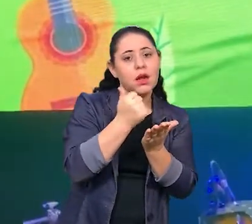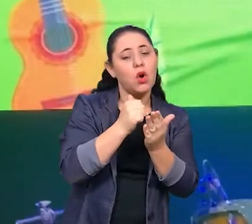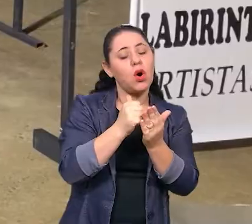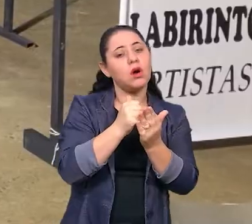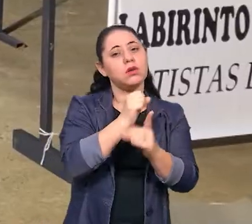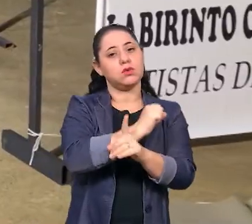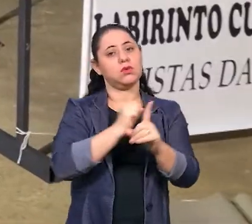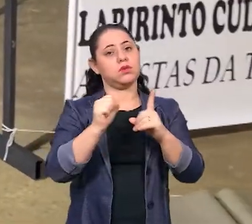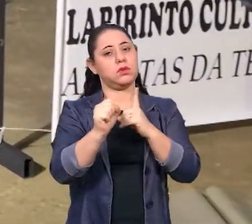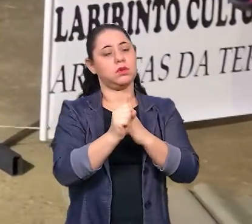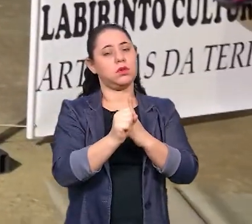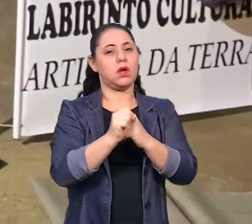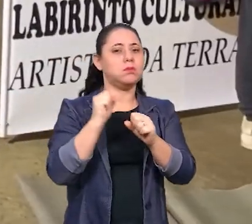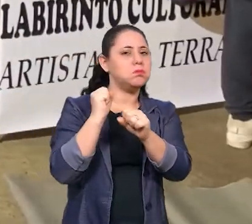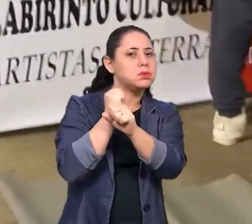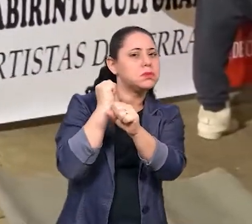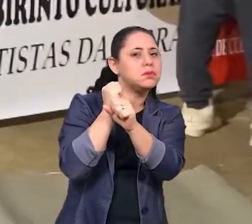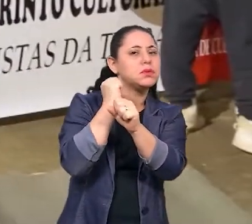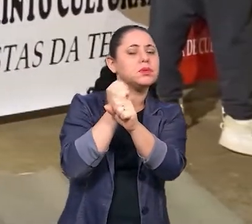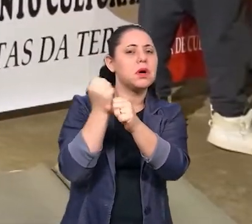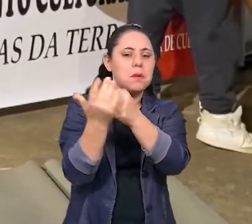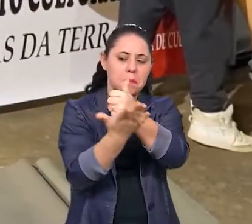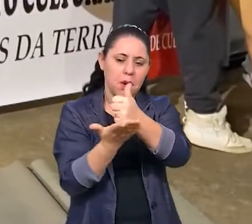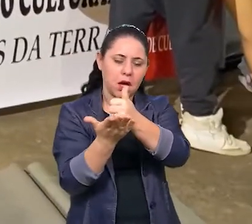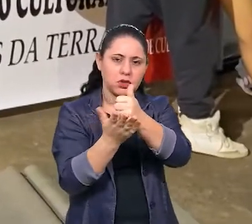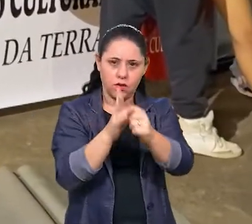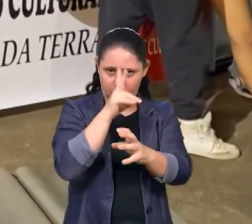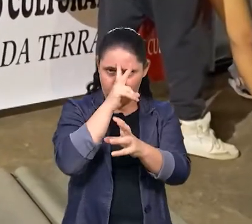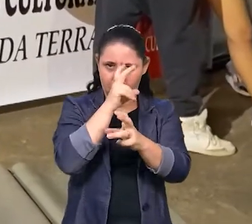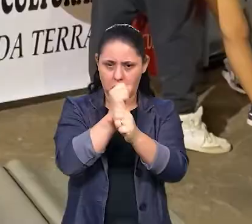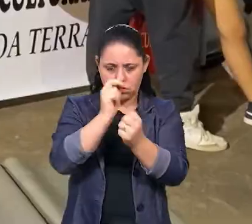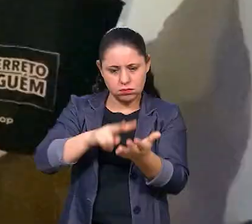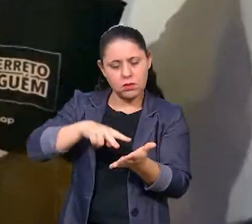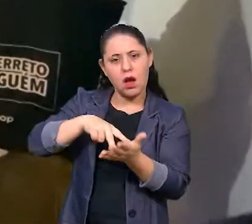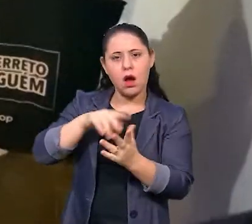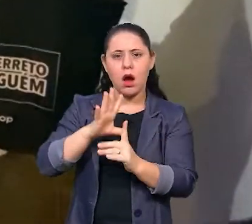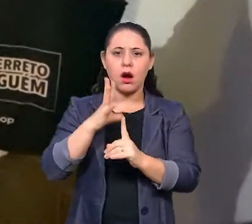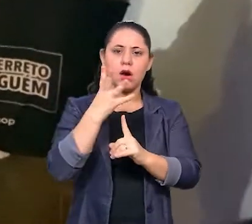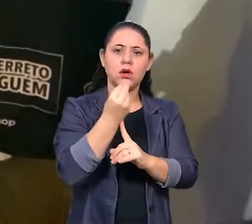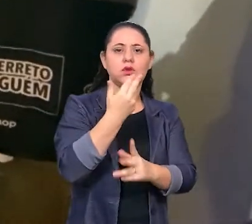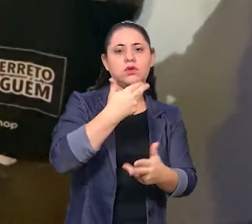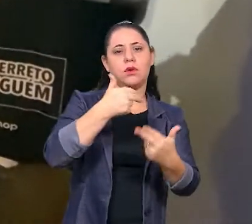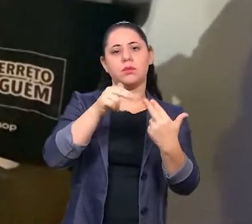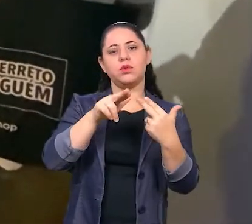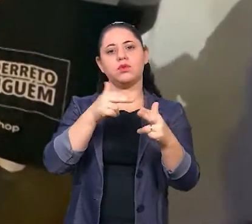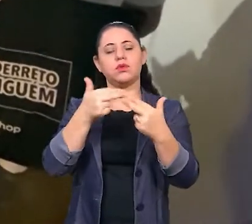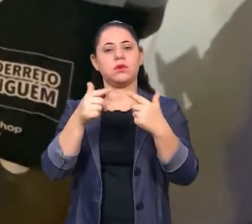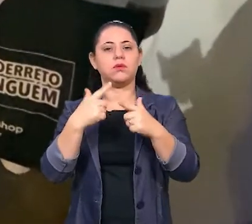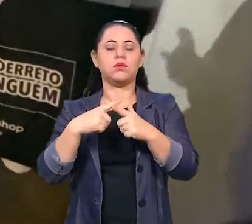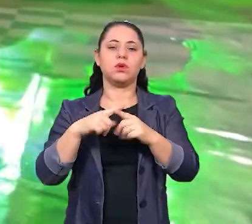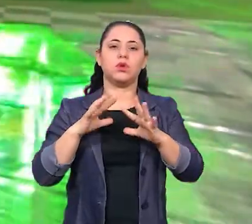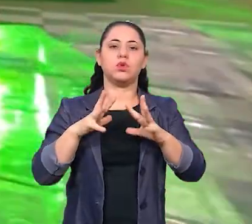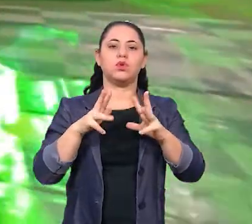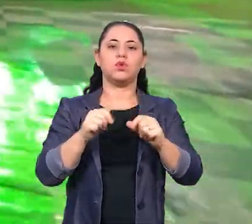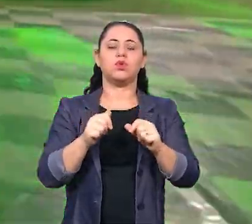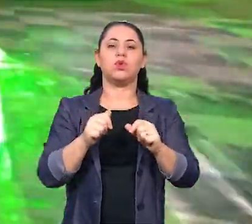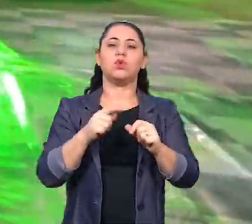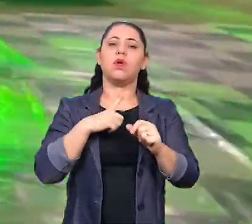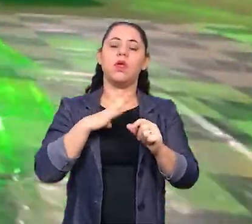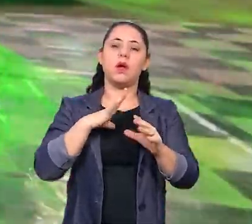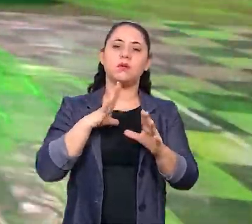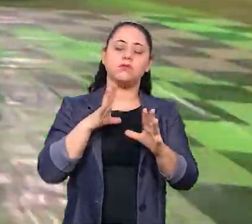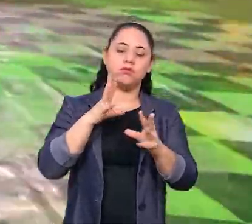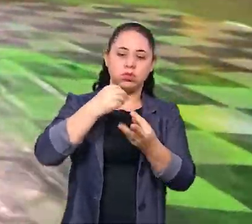com bases sólidas é através da arte, é através da música, porque tudo isso compõe a cultura, também